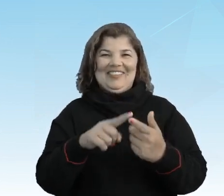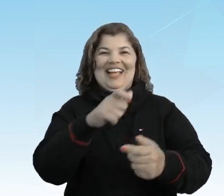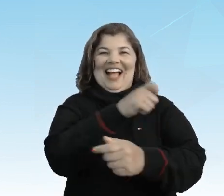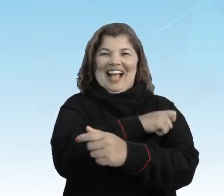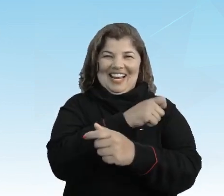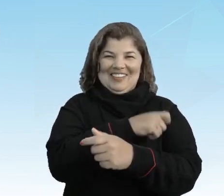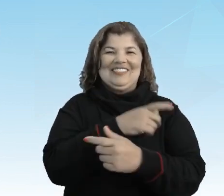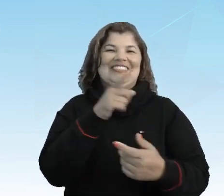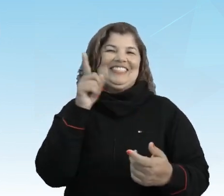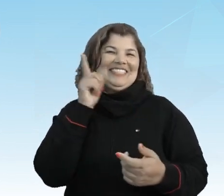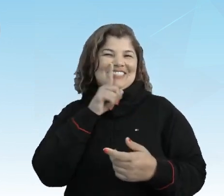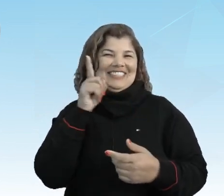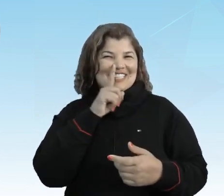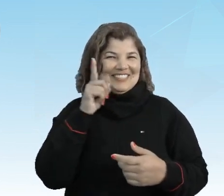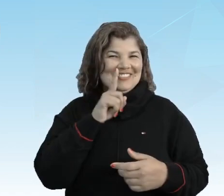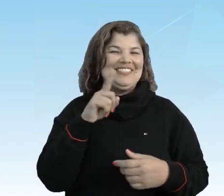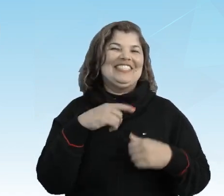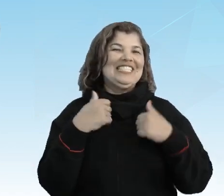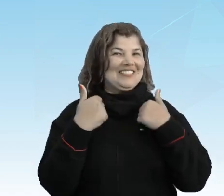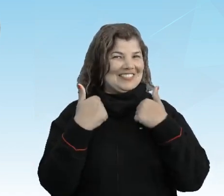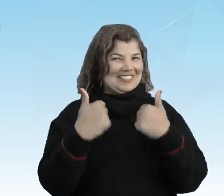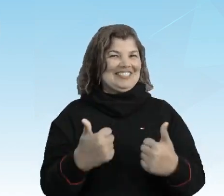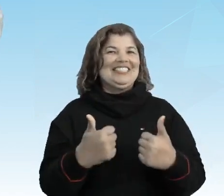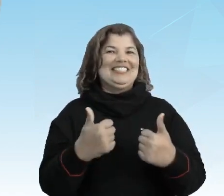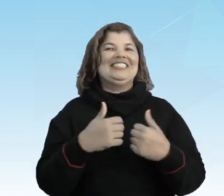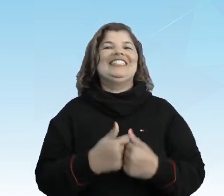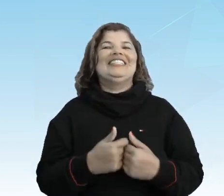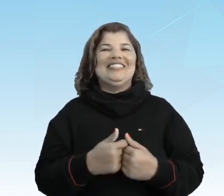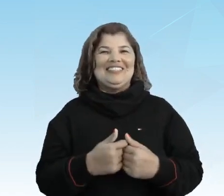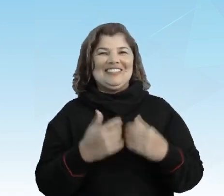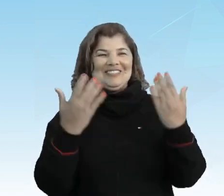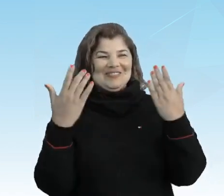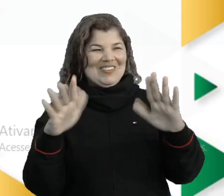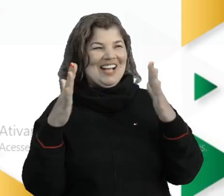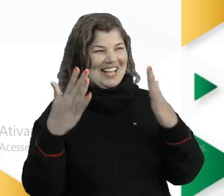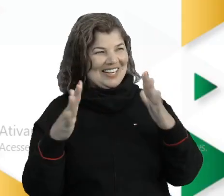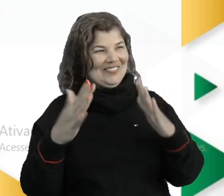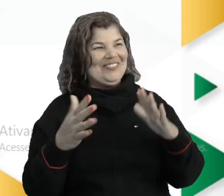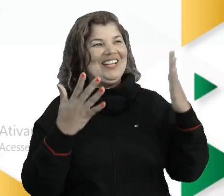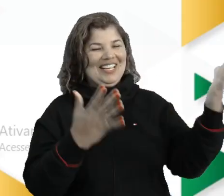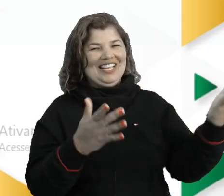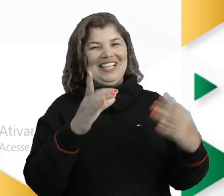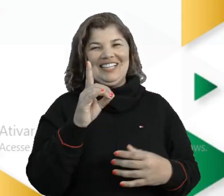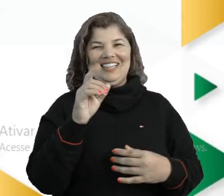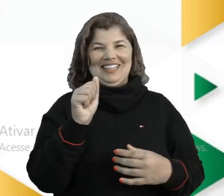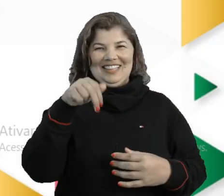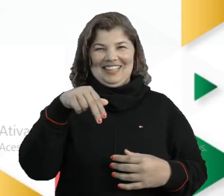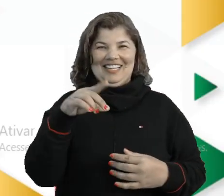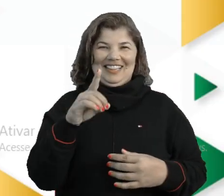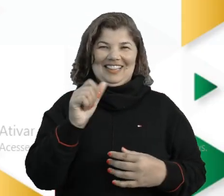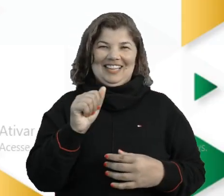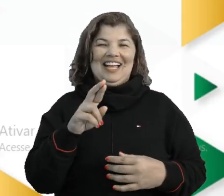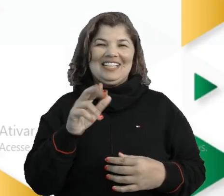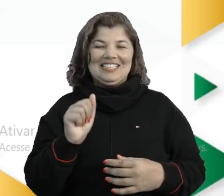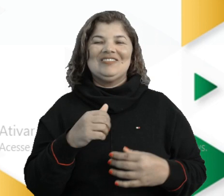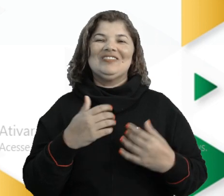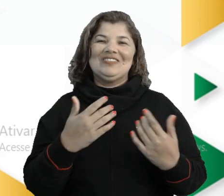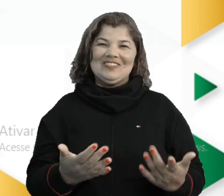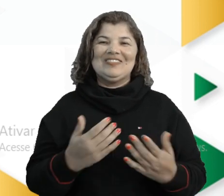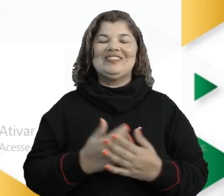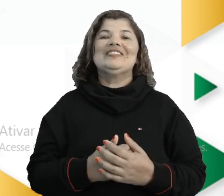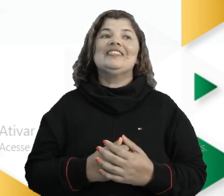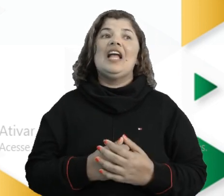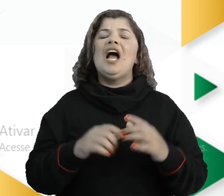lá no exterior, nos Estados Unidos. Vamos lá. Parabéns, viu, aluna? Parabéns. É isso Parabéns, mesmo. Dandara. Professor,